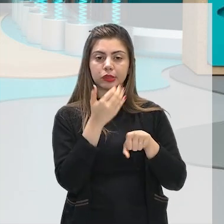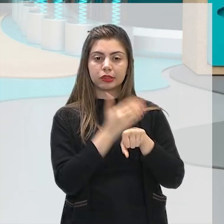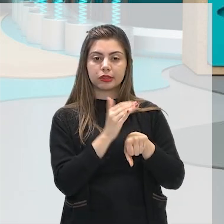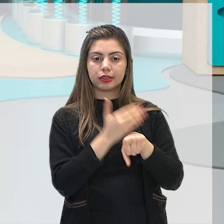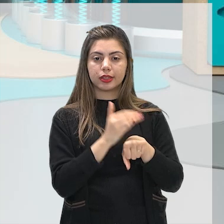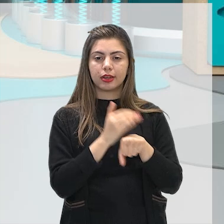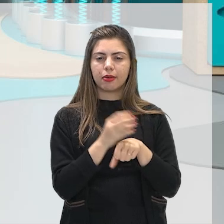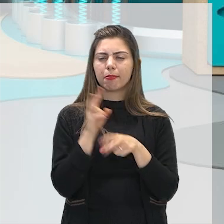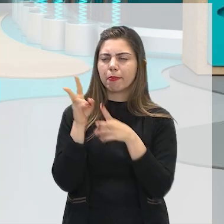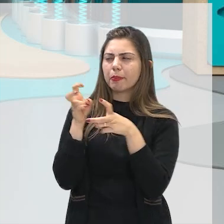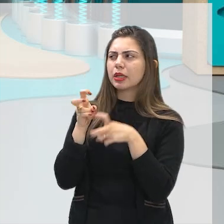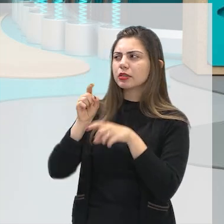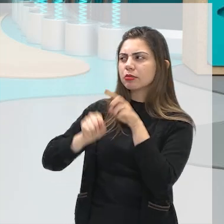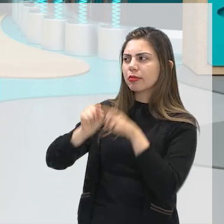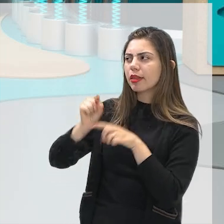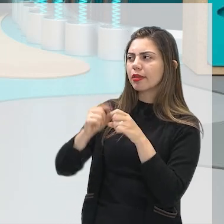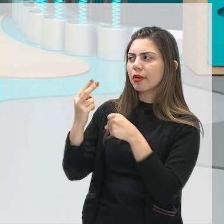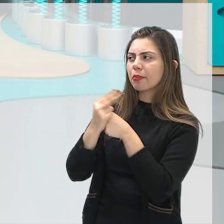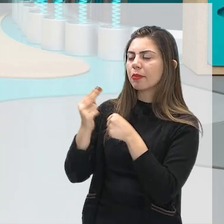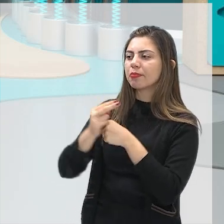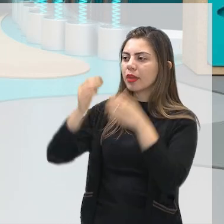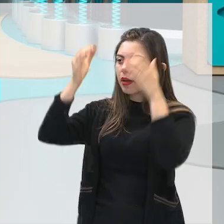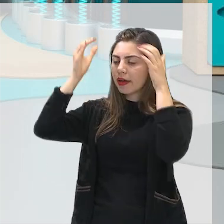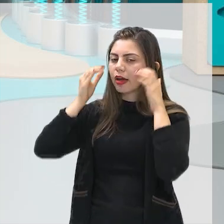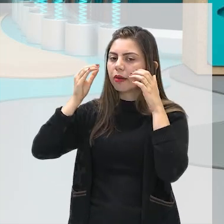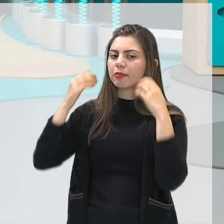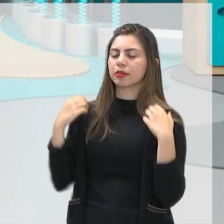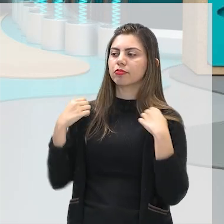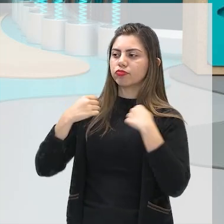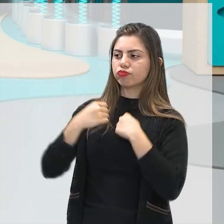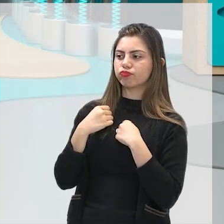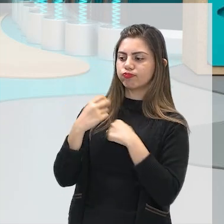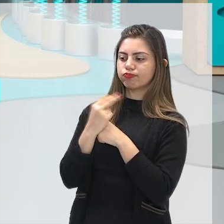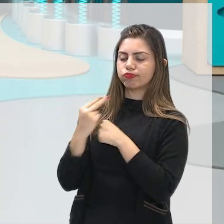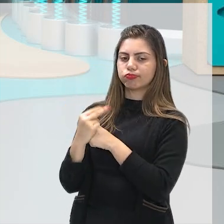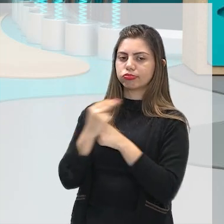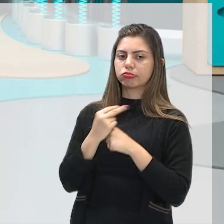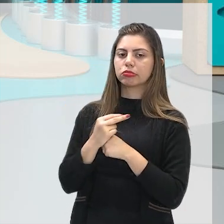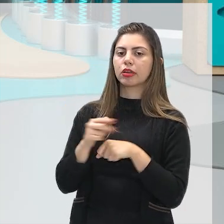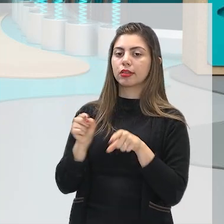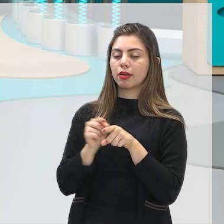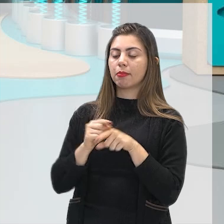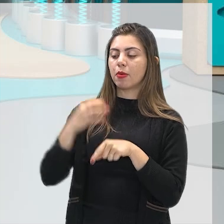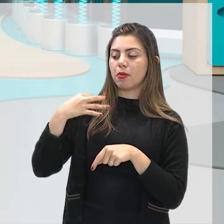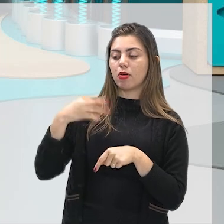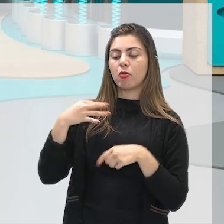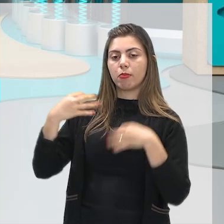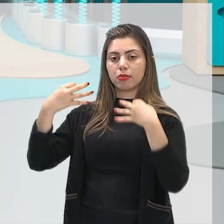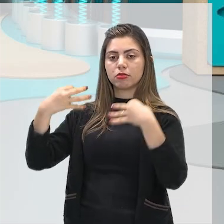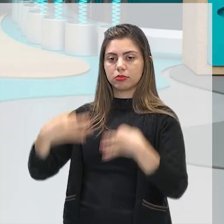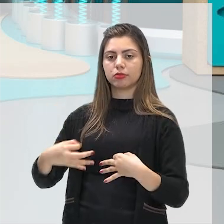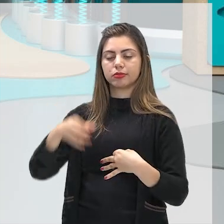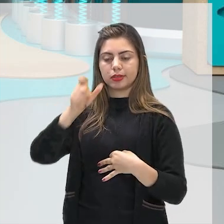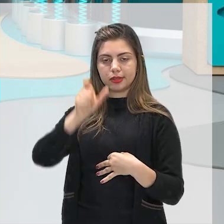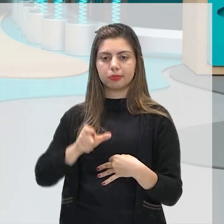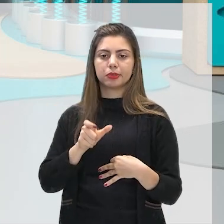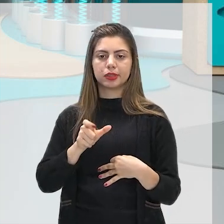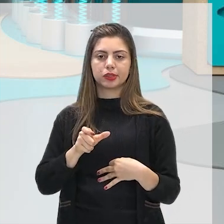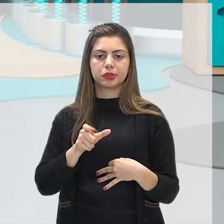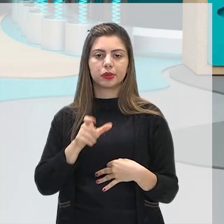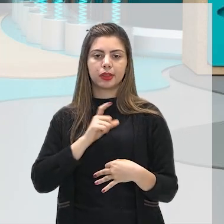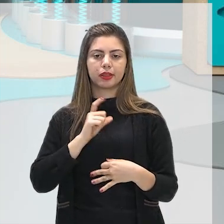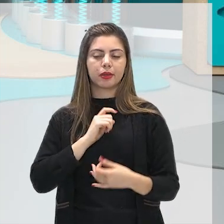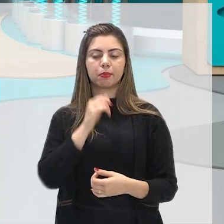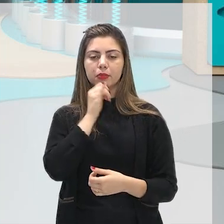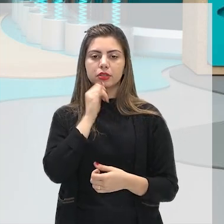os equipamentos. Capacete, colete salva-vidas, uma roupa especial. Para quem faz como